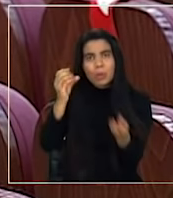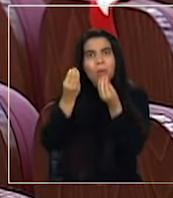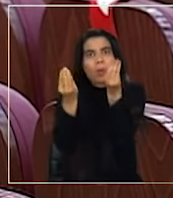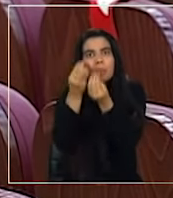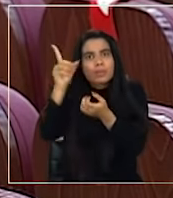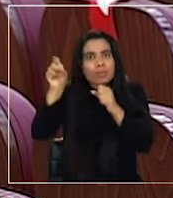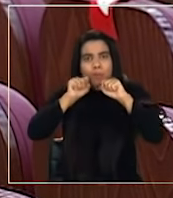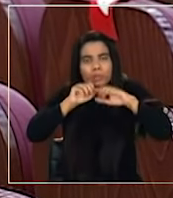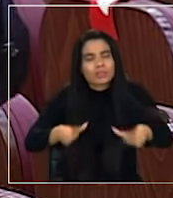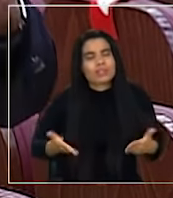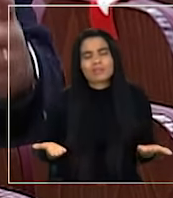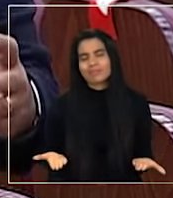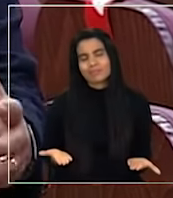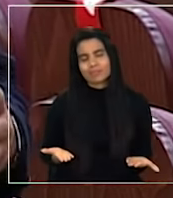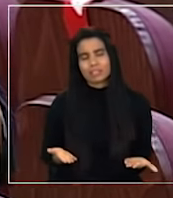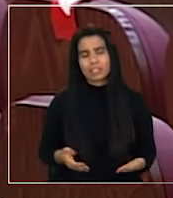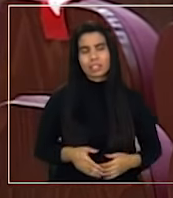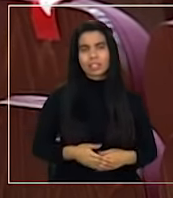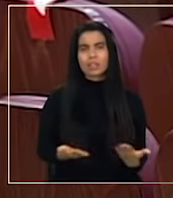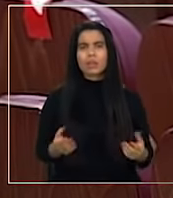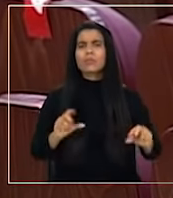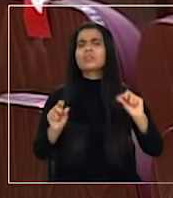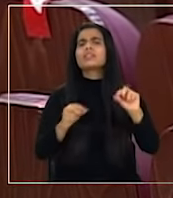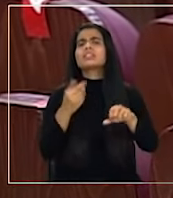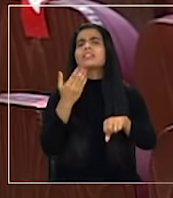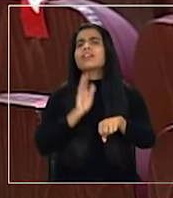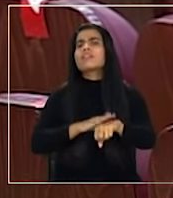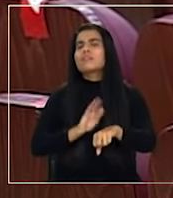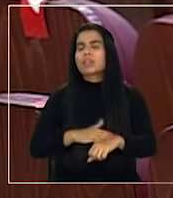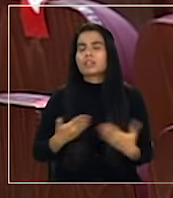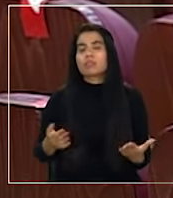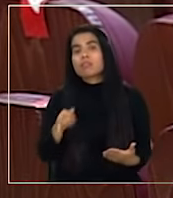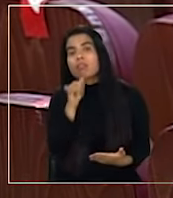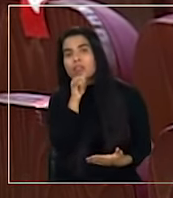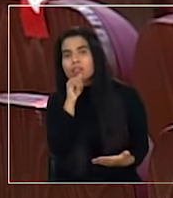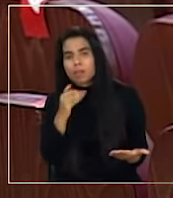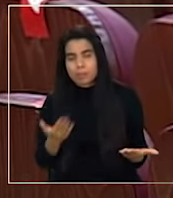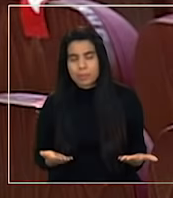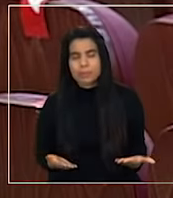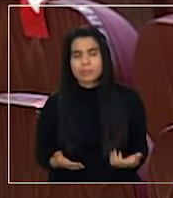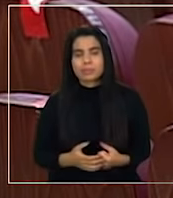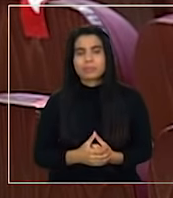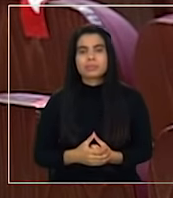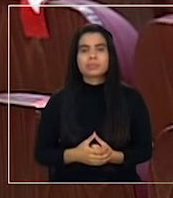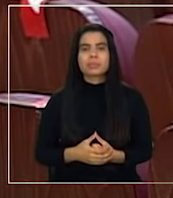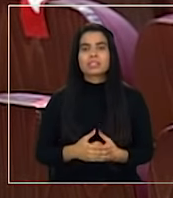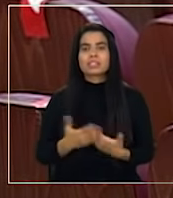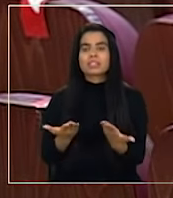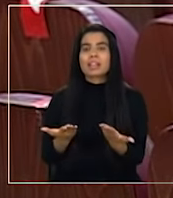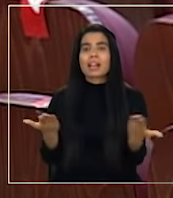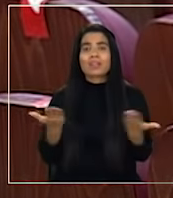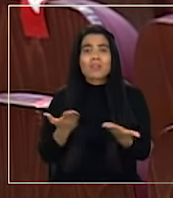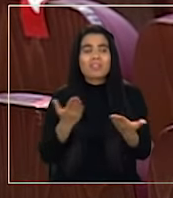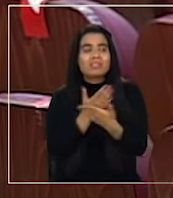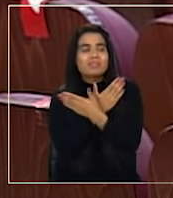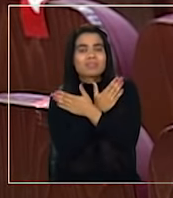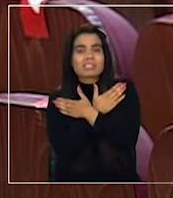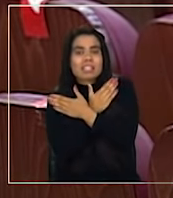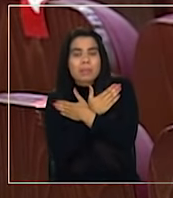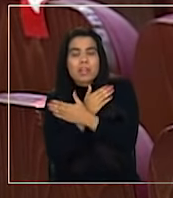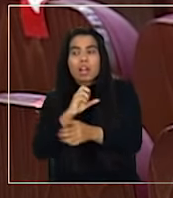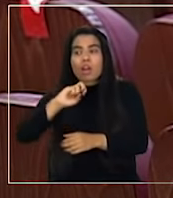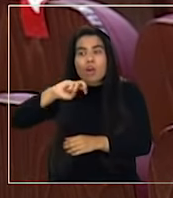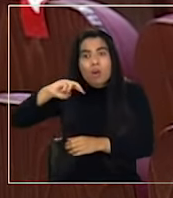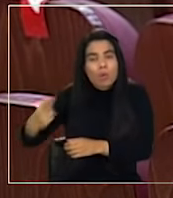Então, o que você tem feito? Talvez, por exemplo, você perdeu o trabalho, está impedido de